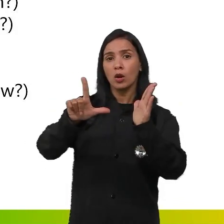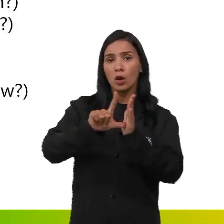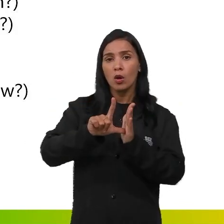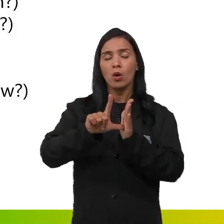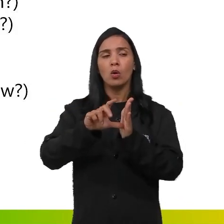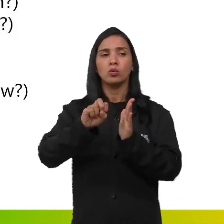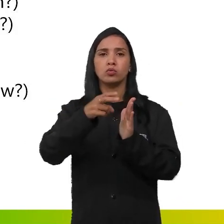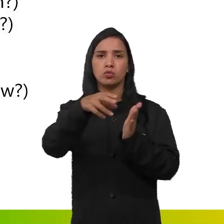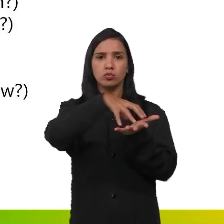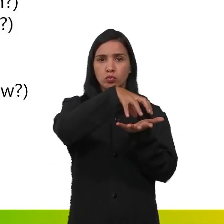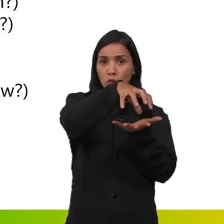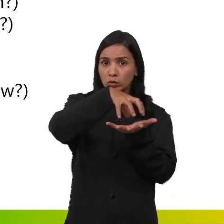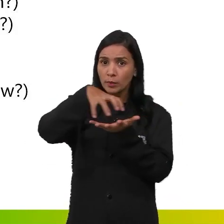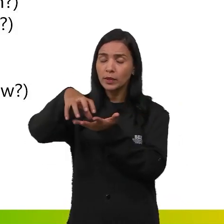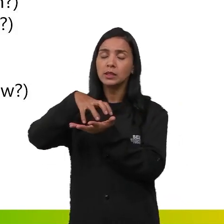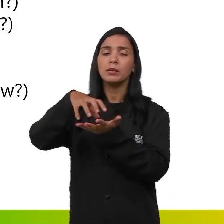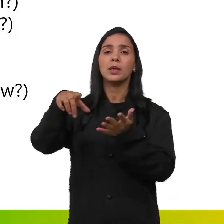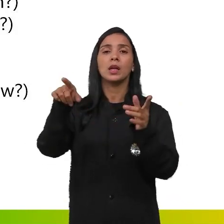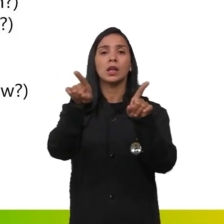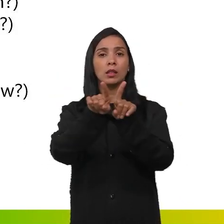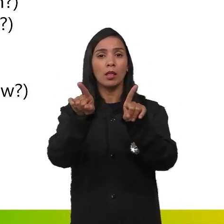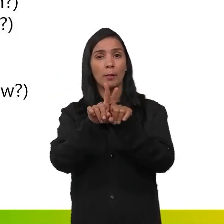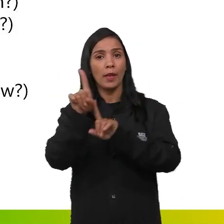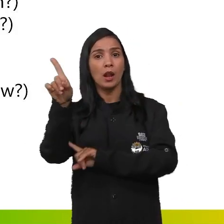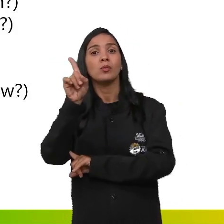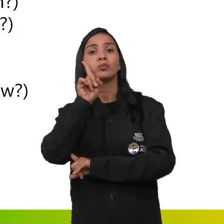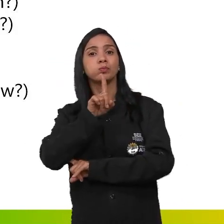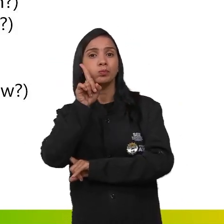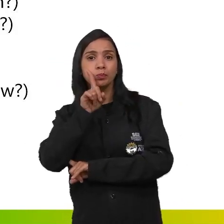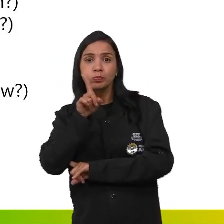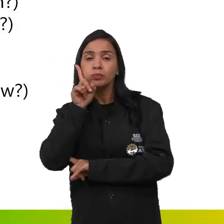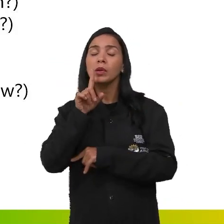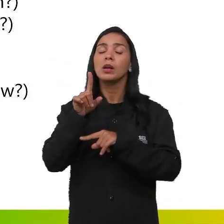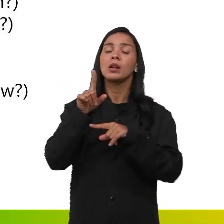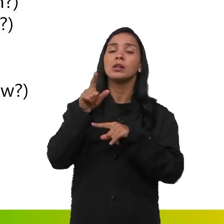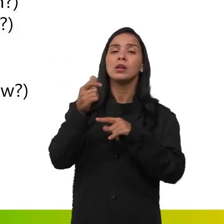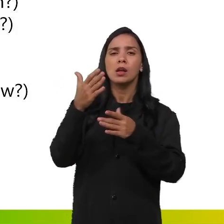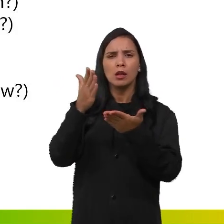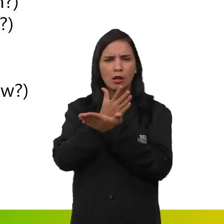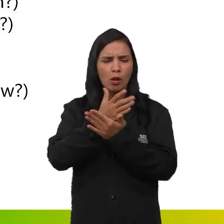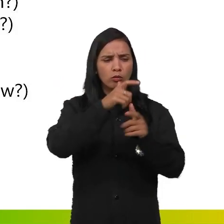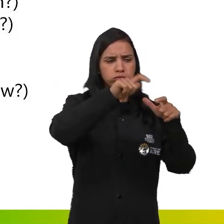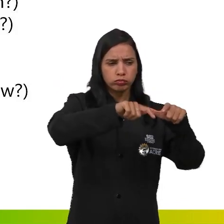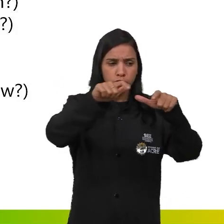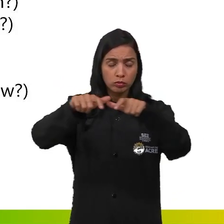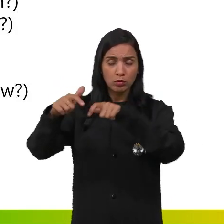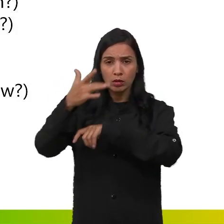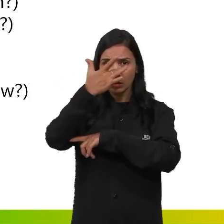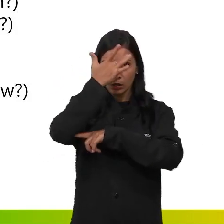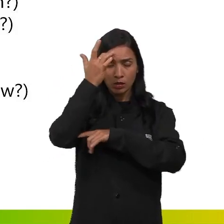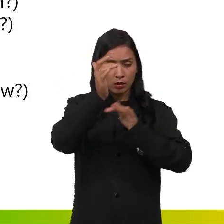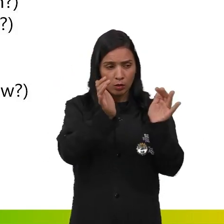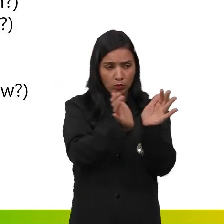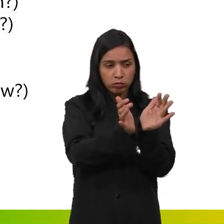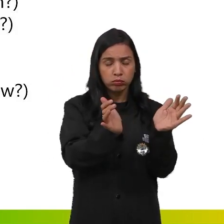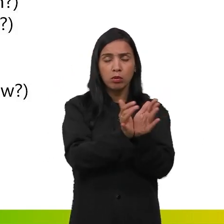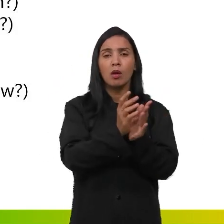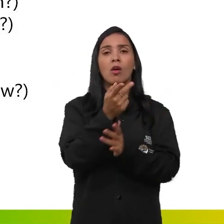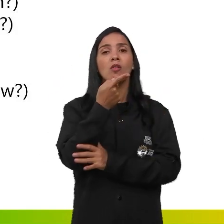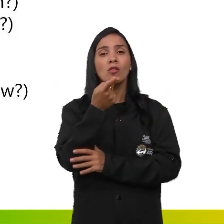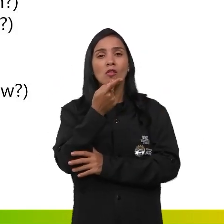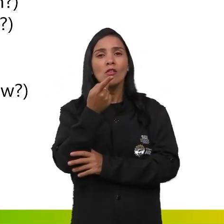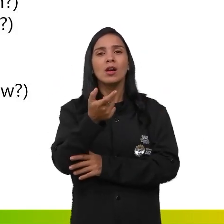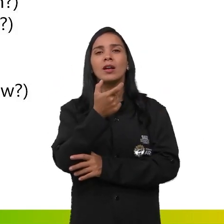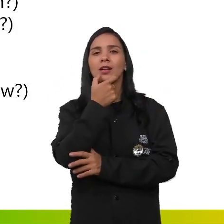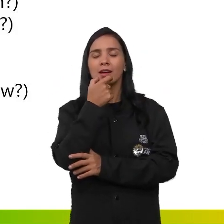departamentos, lojas de departamentos nos Estados Unidos, nesses lugares onde as pessoas falam inglês, que você vai ver também as pessoas